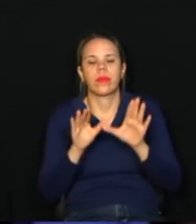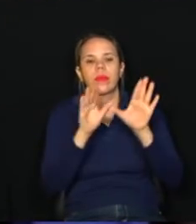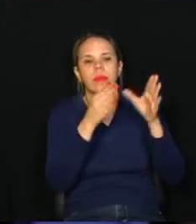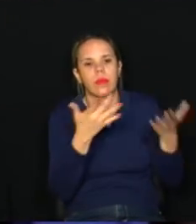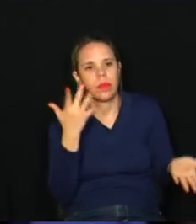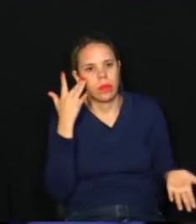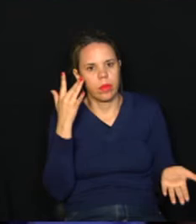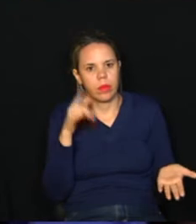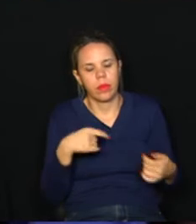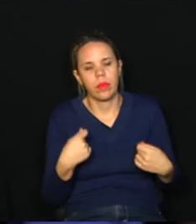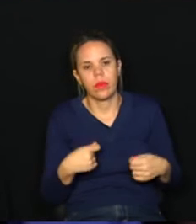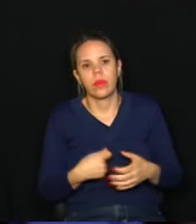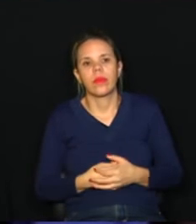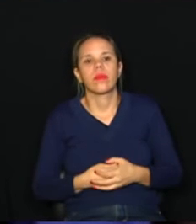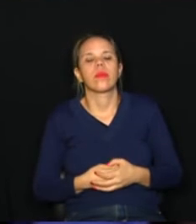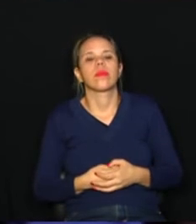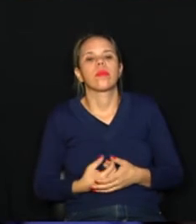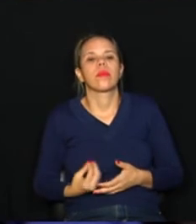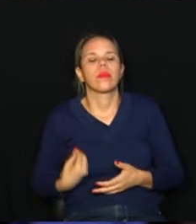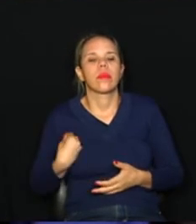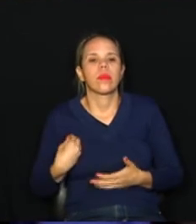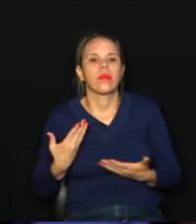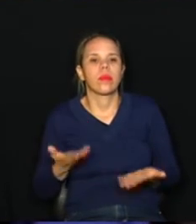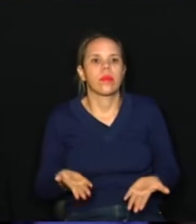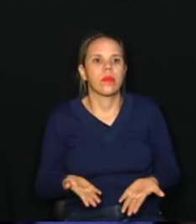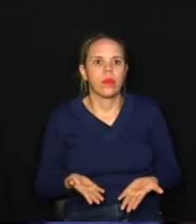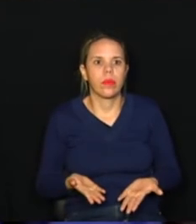que o Estado precisa